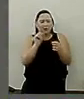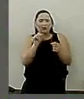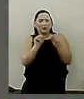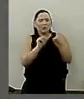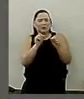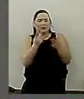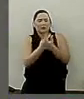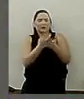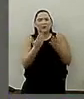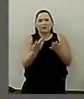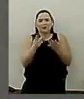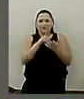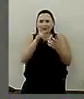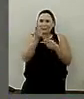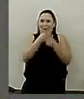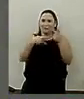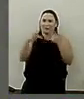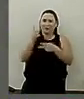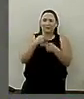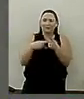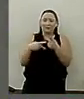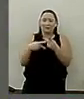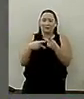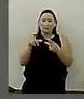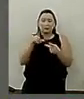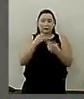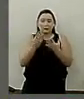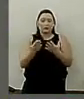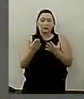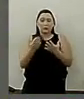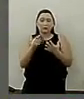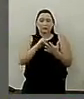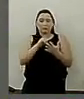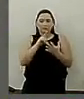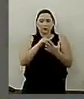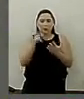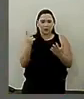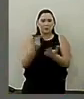inesperadamente, ventos vêm sobre o local